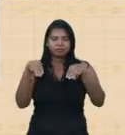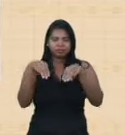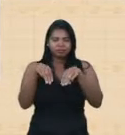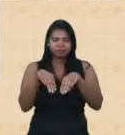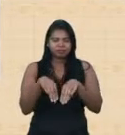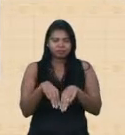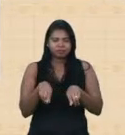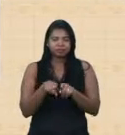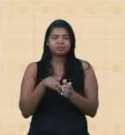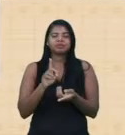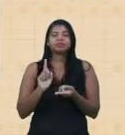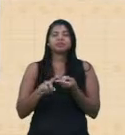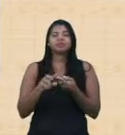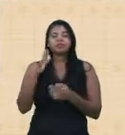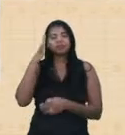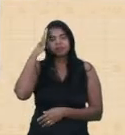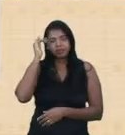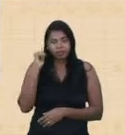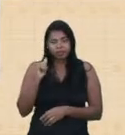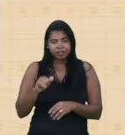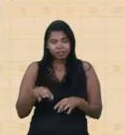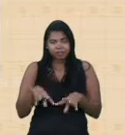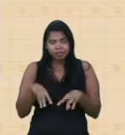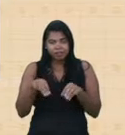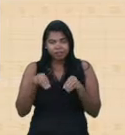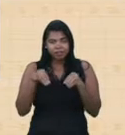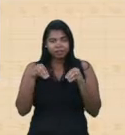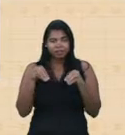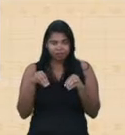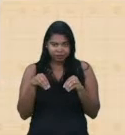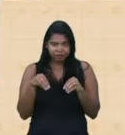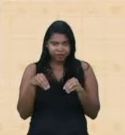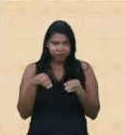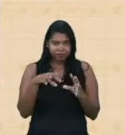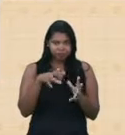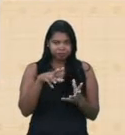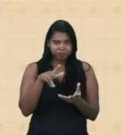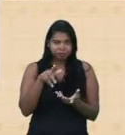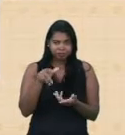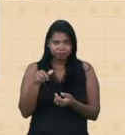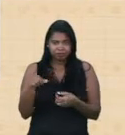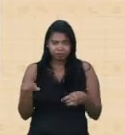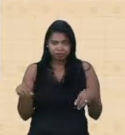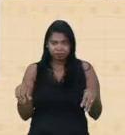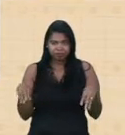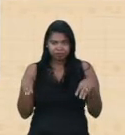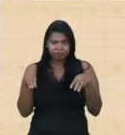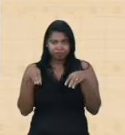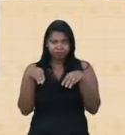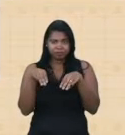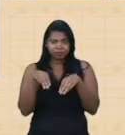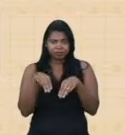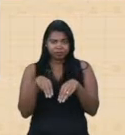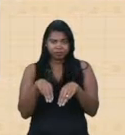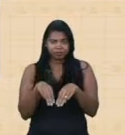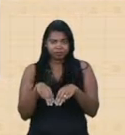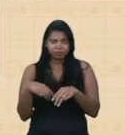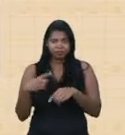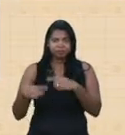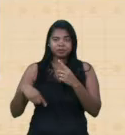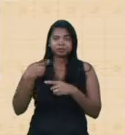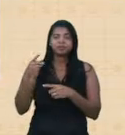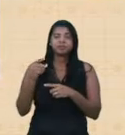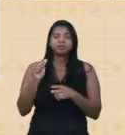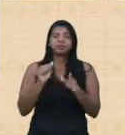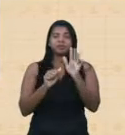seja, saber que a Terra, devido ao seu núcleo magnético, ele vai gerar um campo